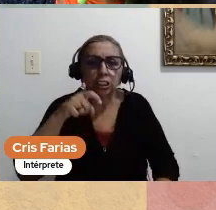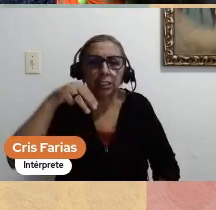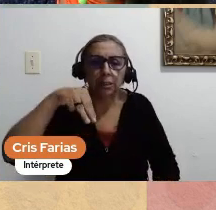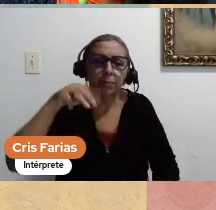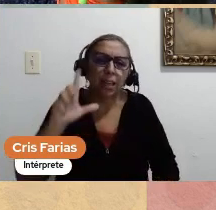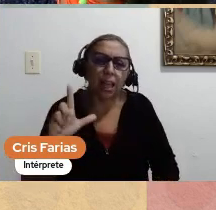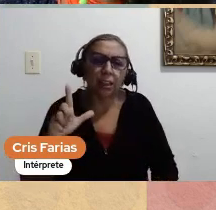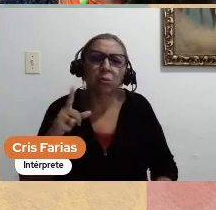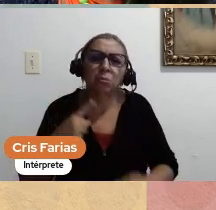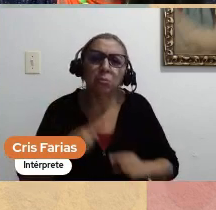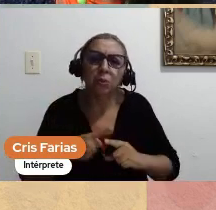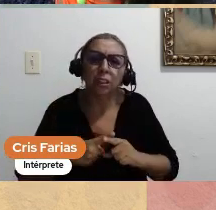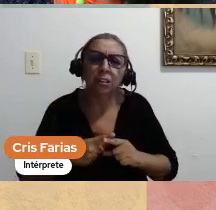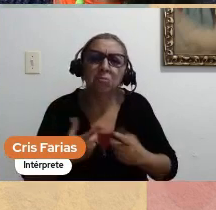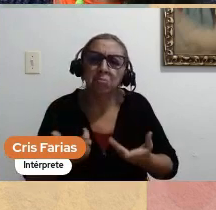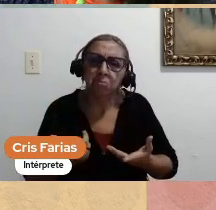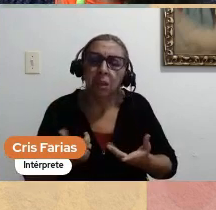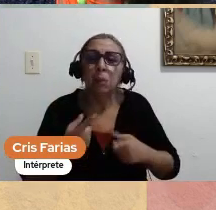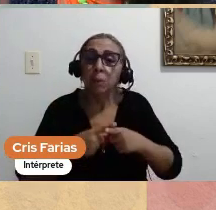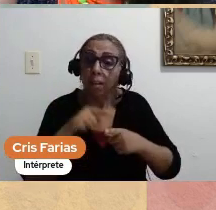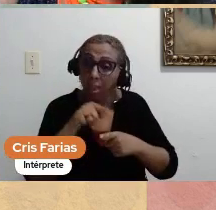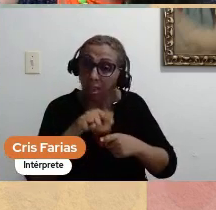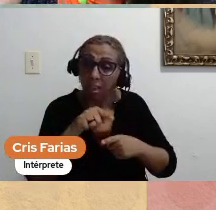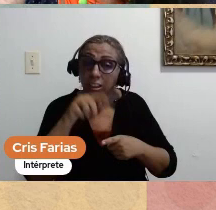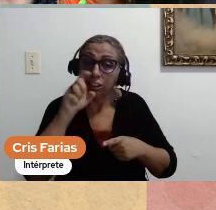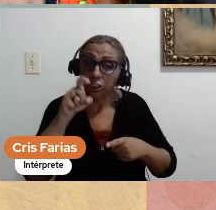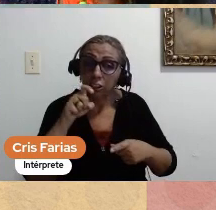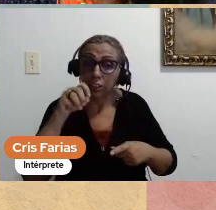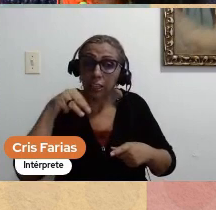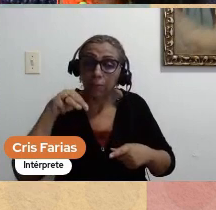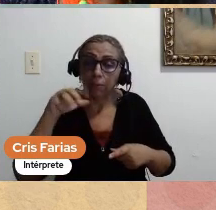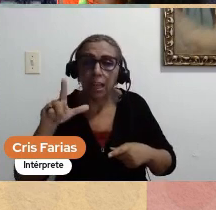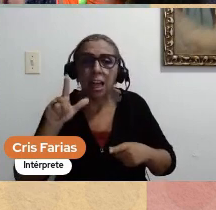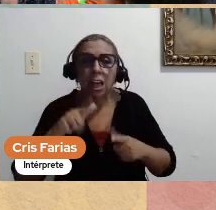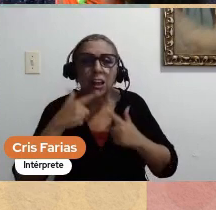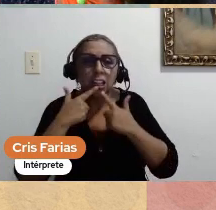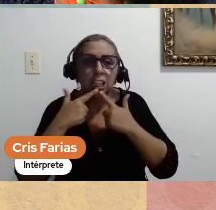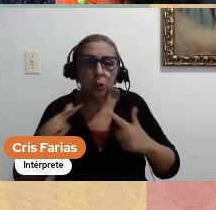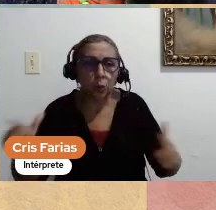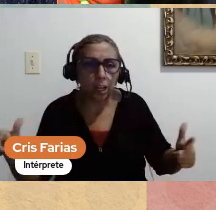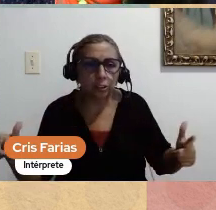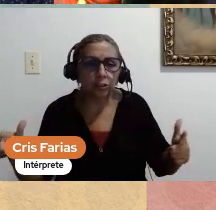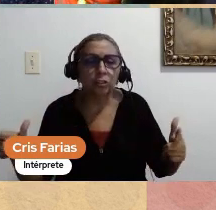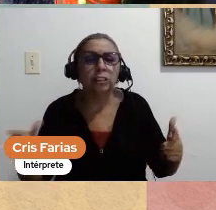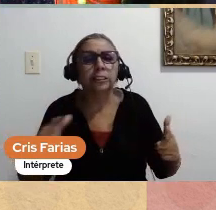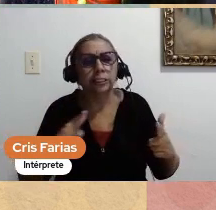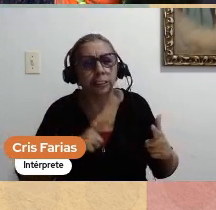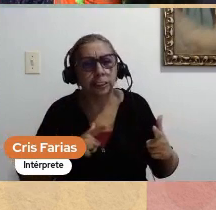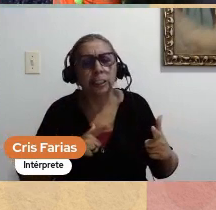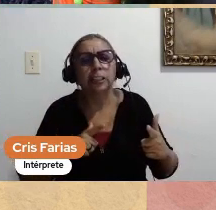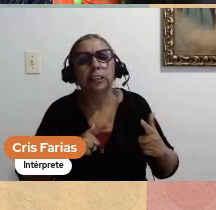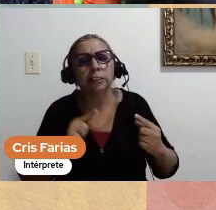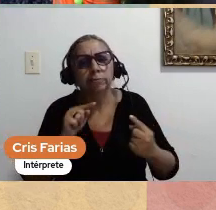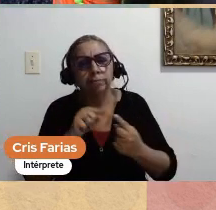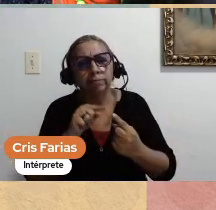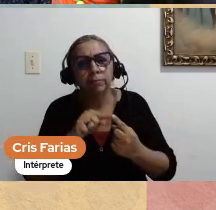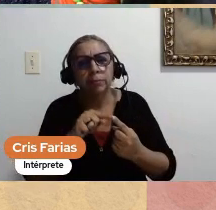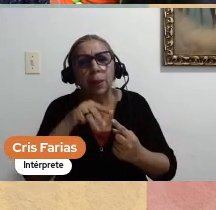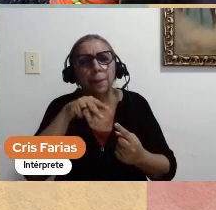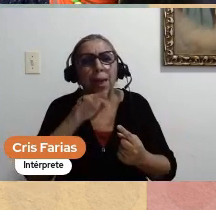por que que ele recomenda o XML? Porque o XML, ele é uma linguagem que tem relação com os